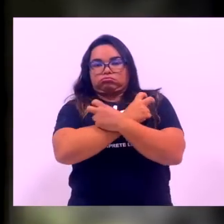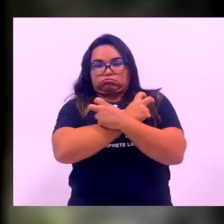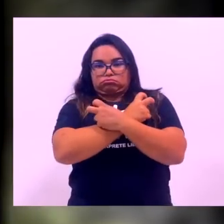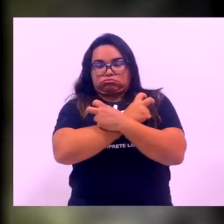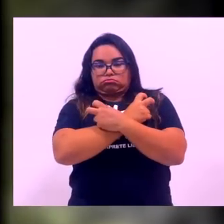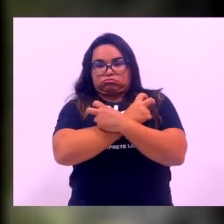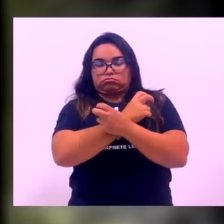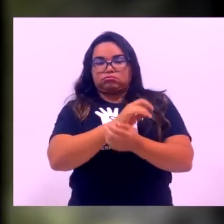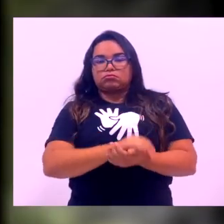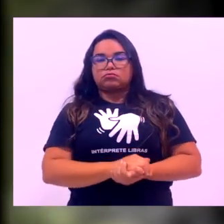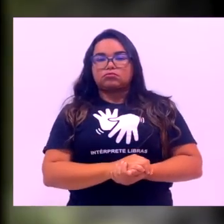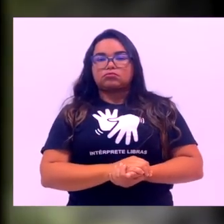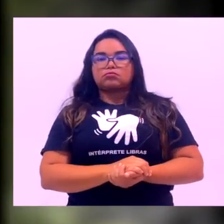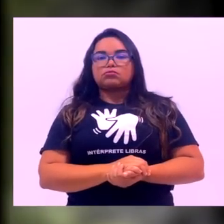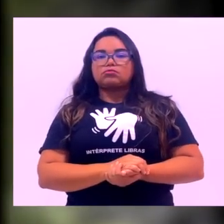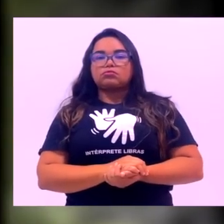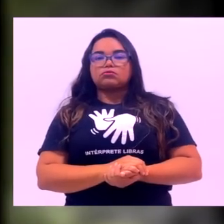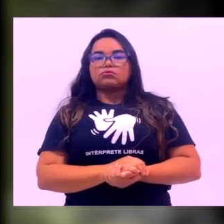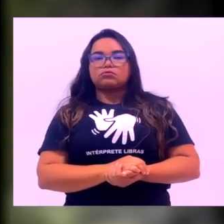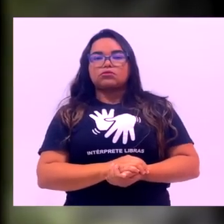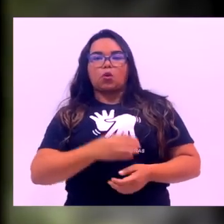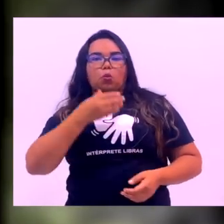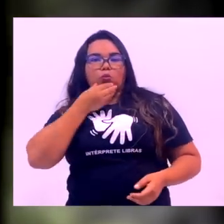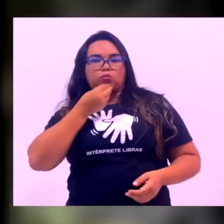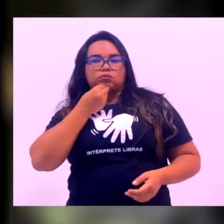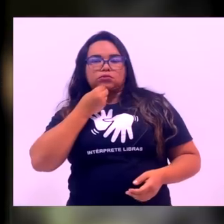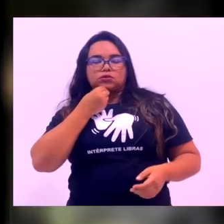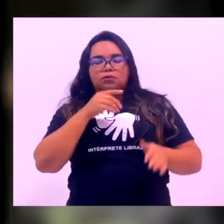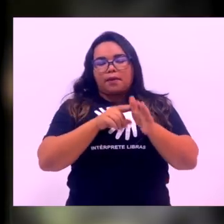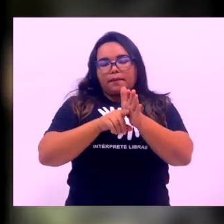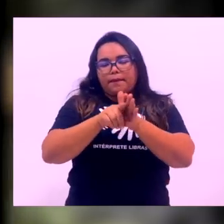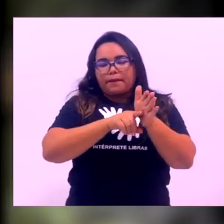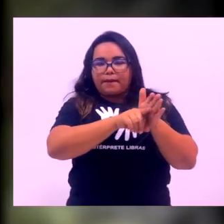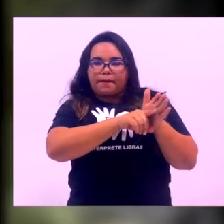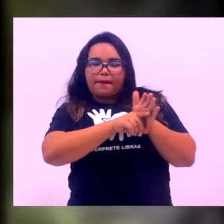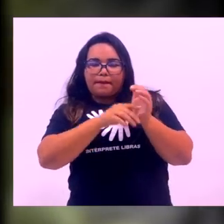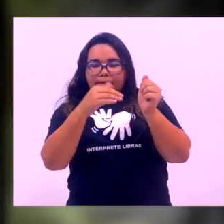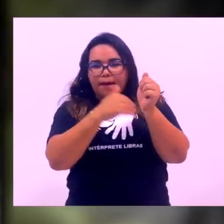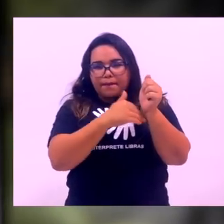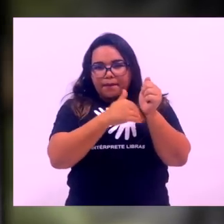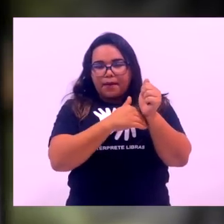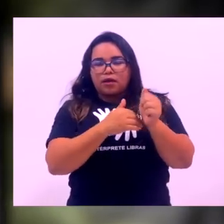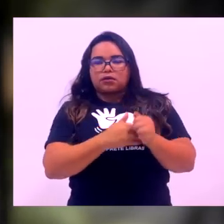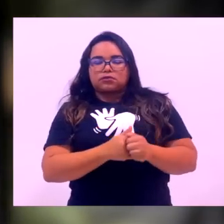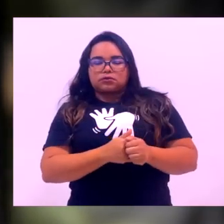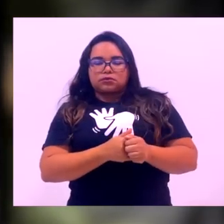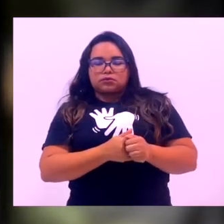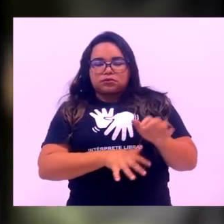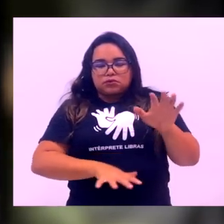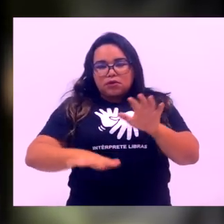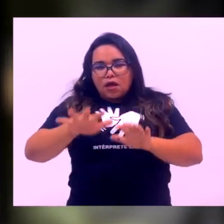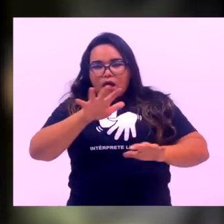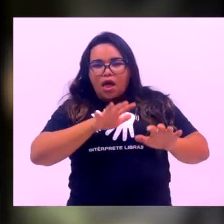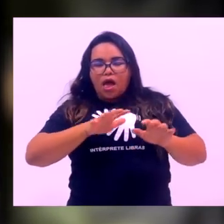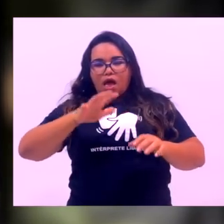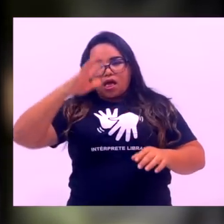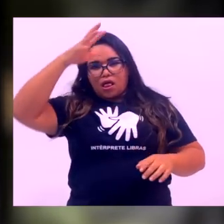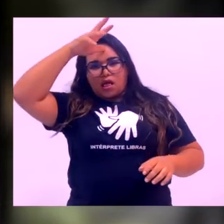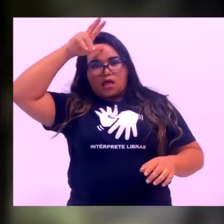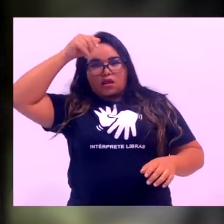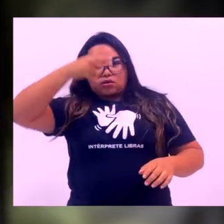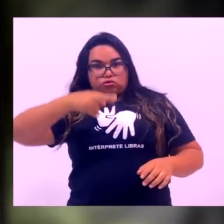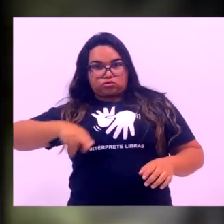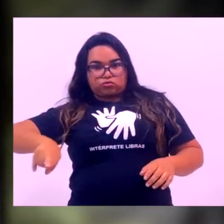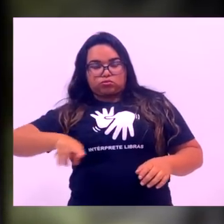Este homem aqui era um ocultista de primeira ordem. Ele era um iniciado no sistema do ocultismo.